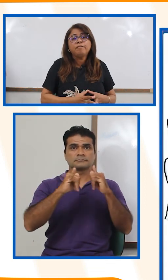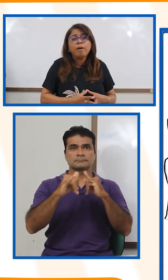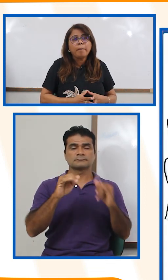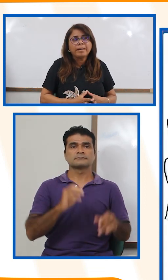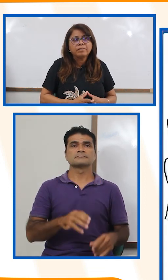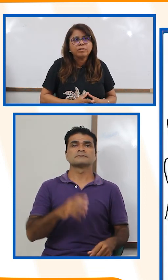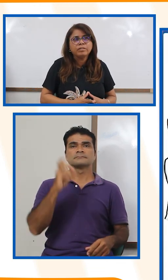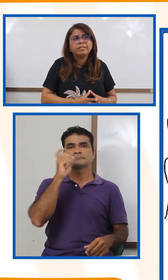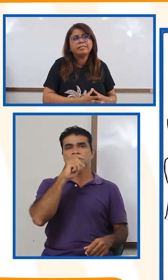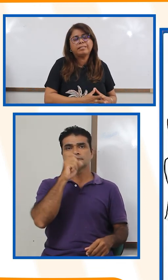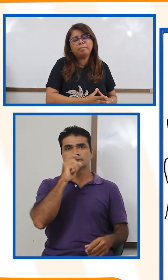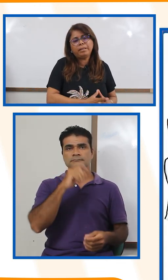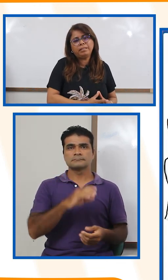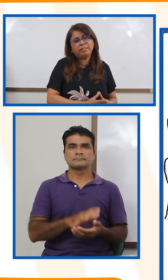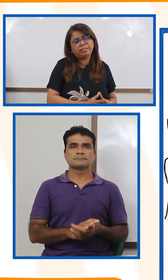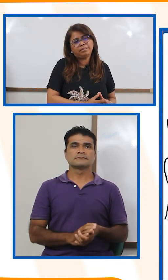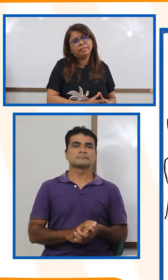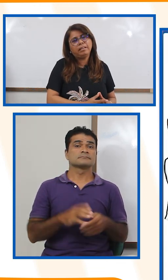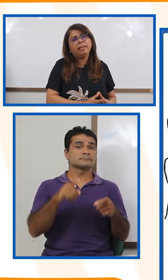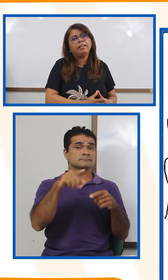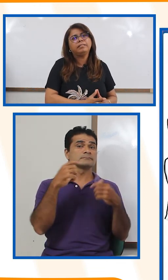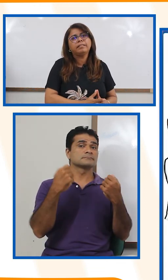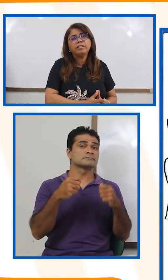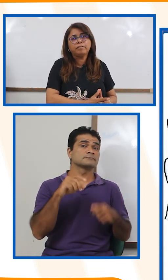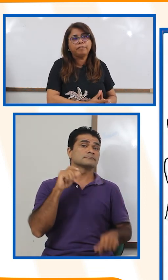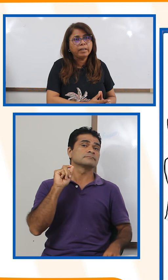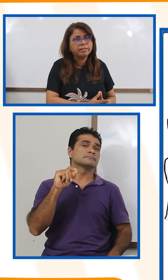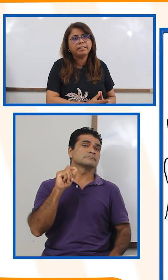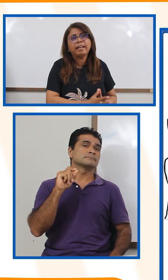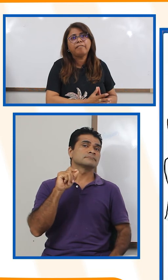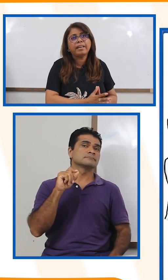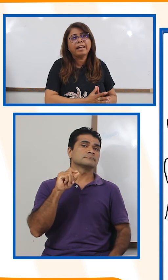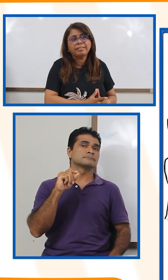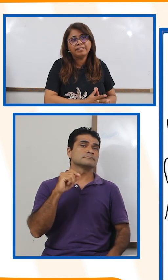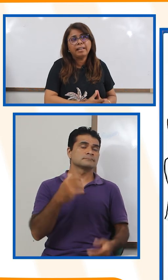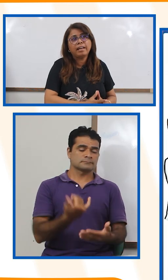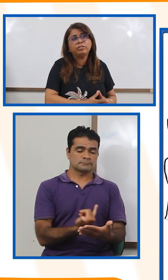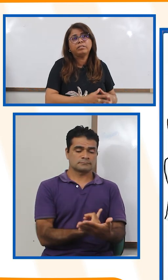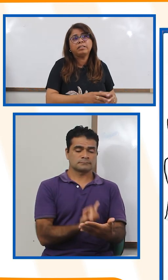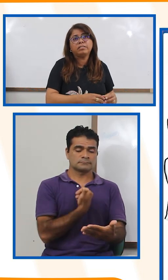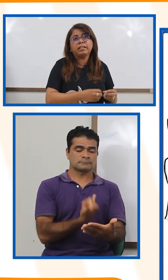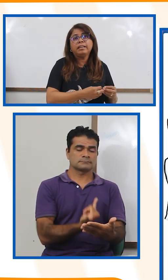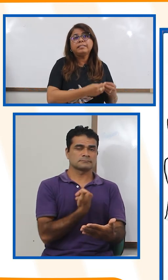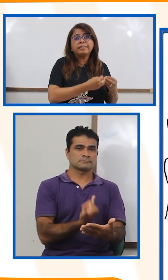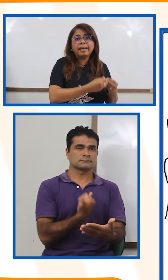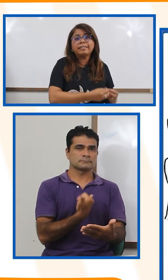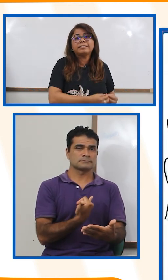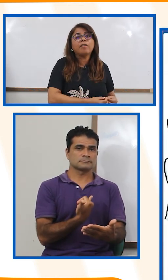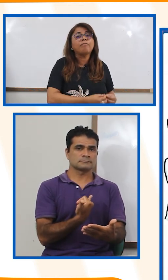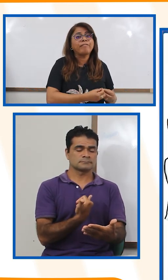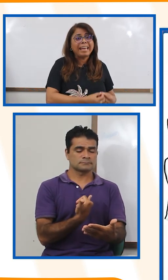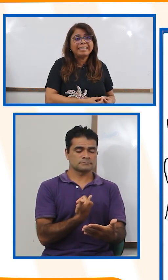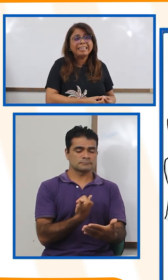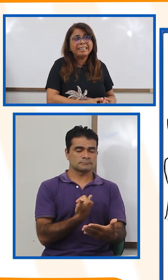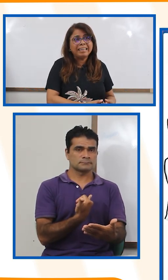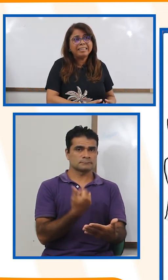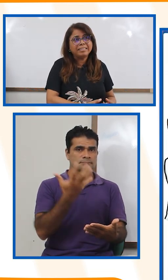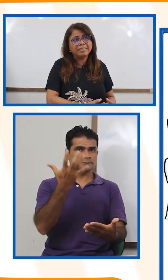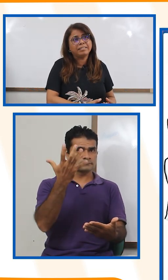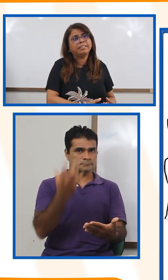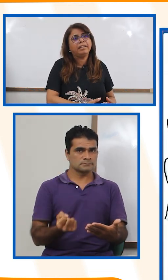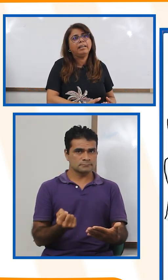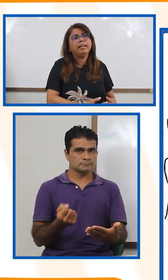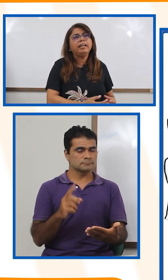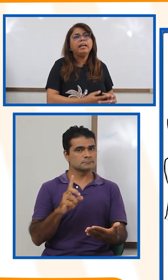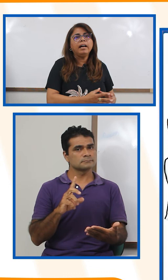as informações recebidas e certifique-se da veracidade, ou seja, se elas são